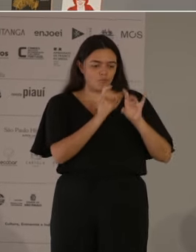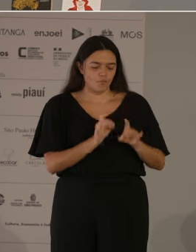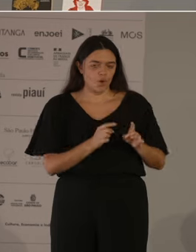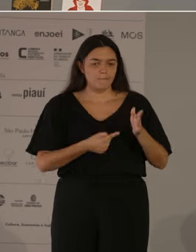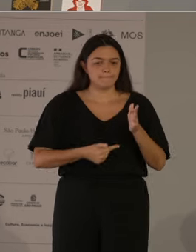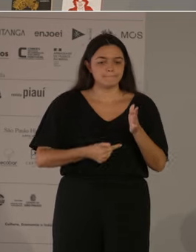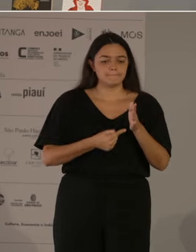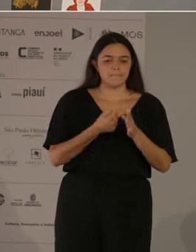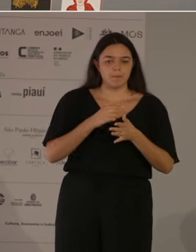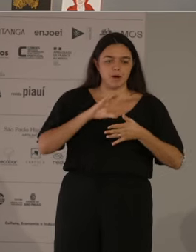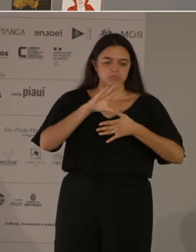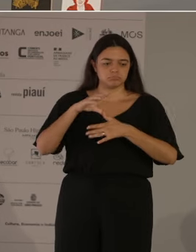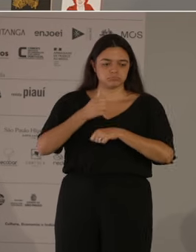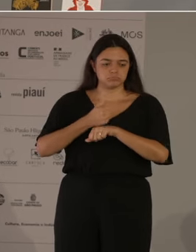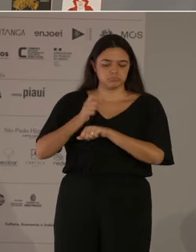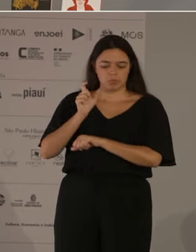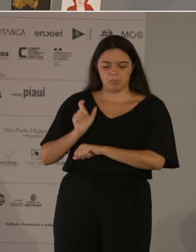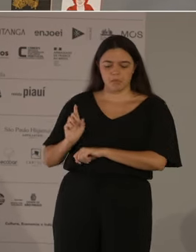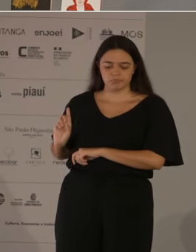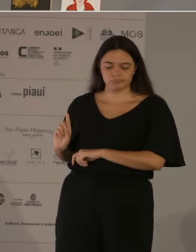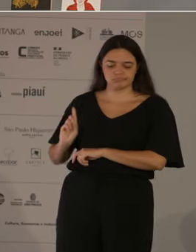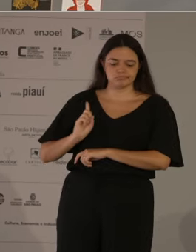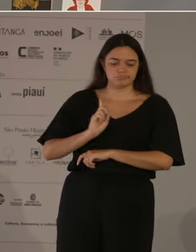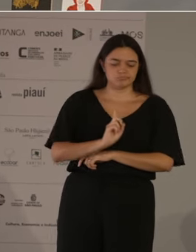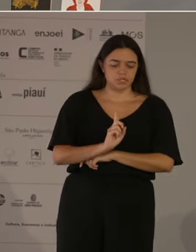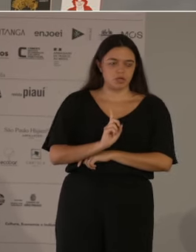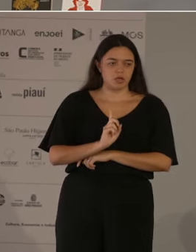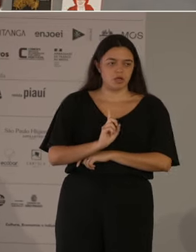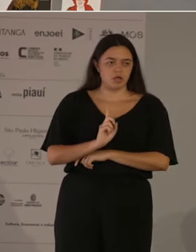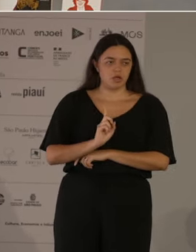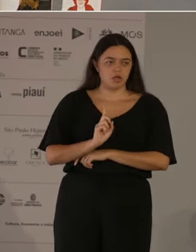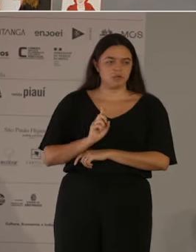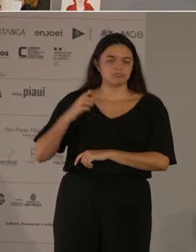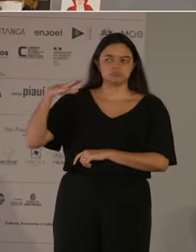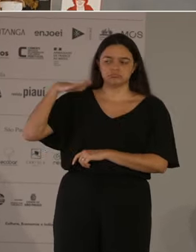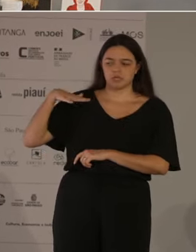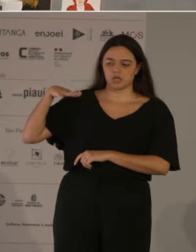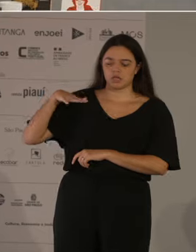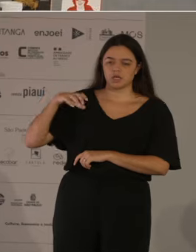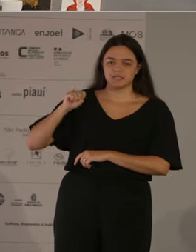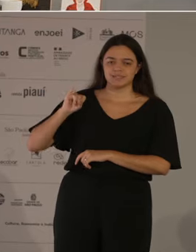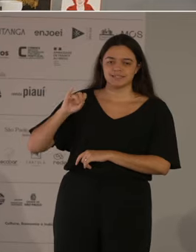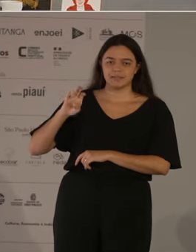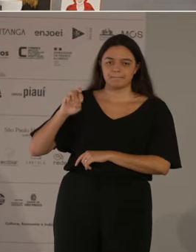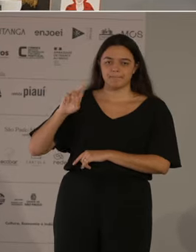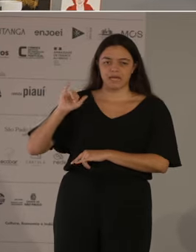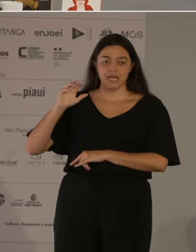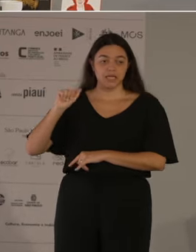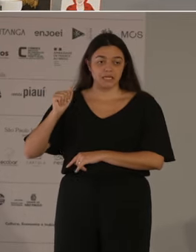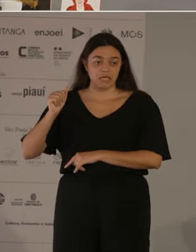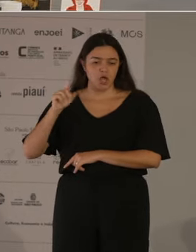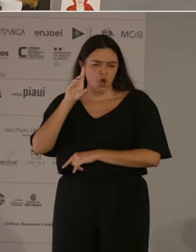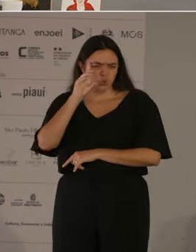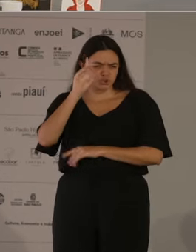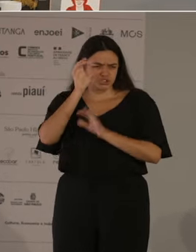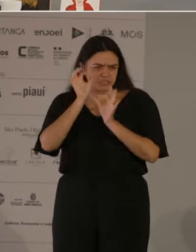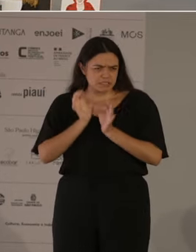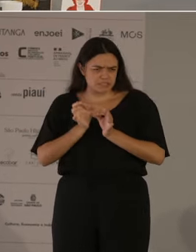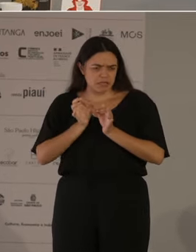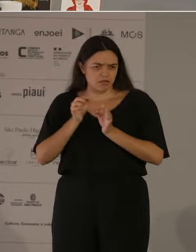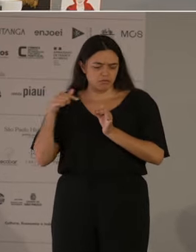americanos chegaram pela Sibéria, né, e atravessaram ali naquele momento. A data em que isso